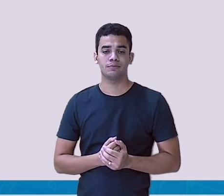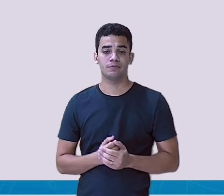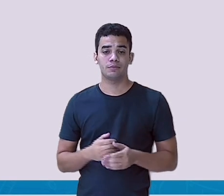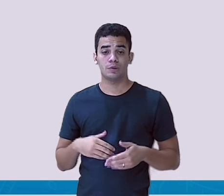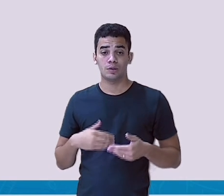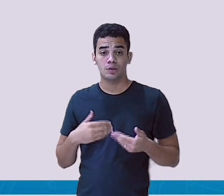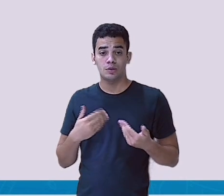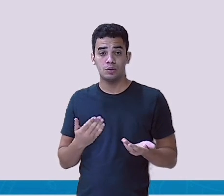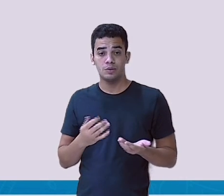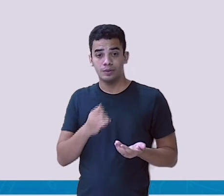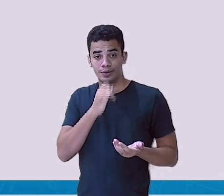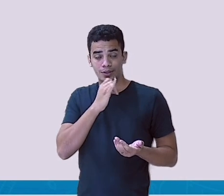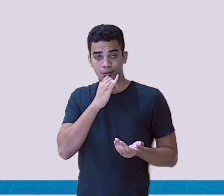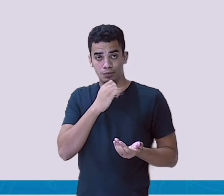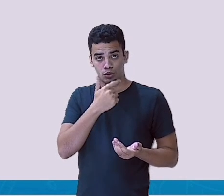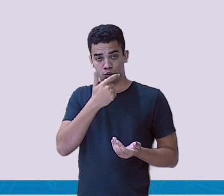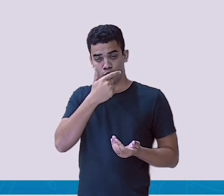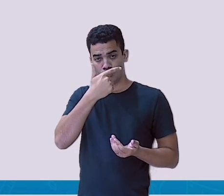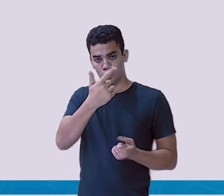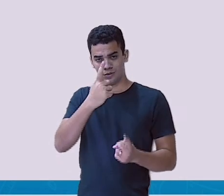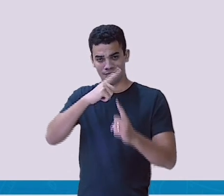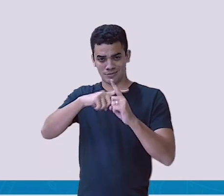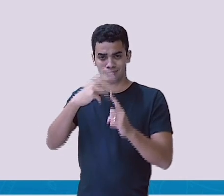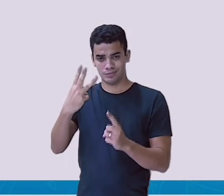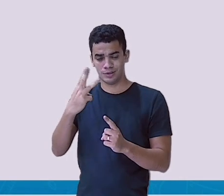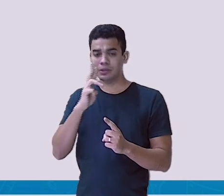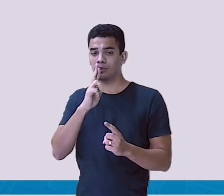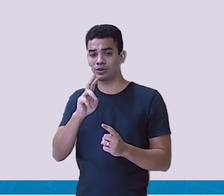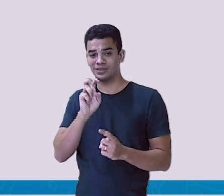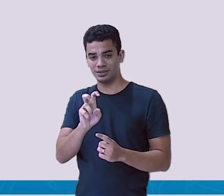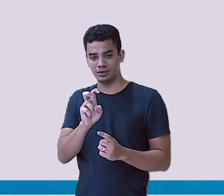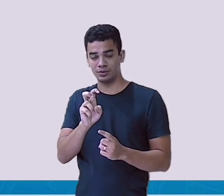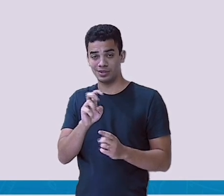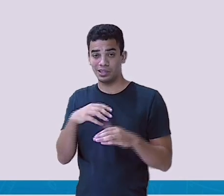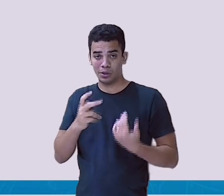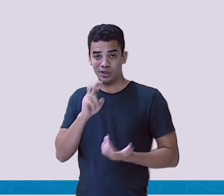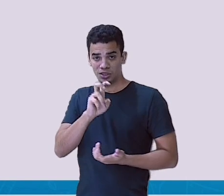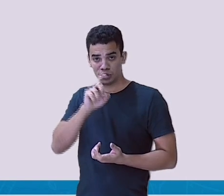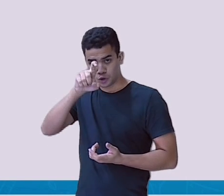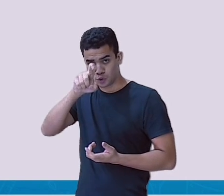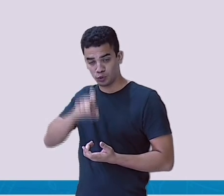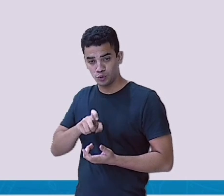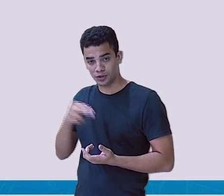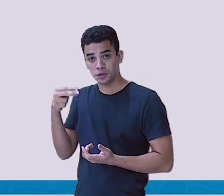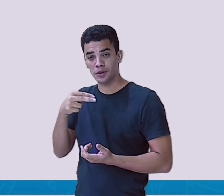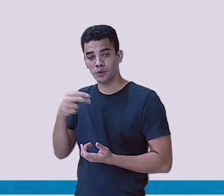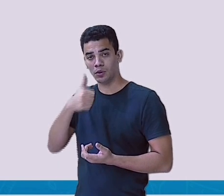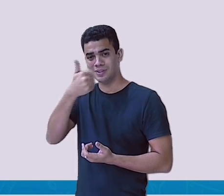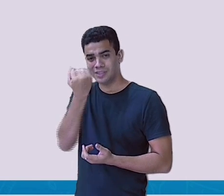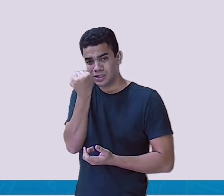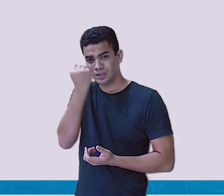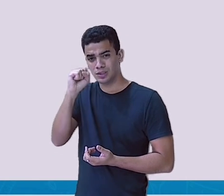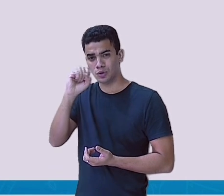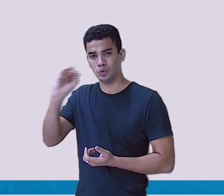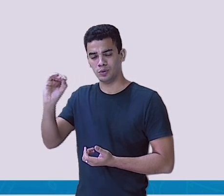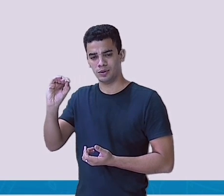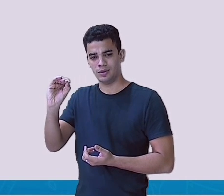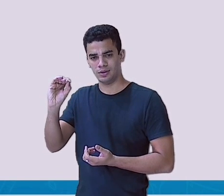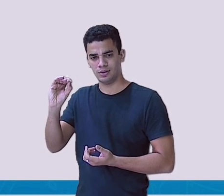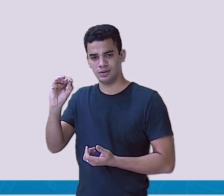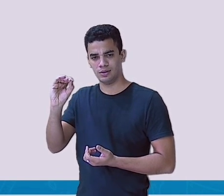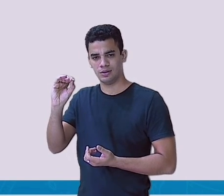2 mais 3, 5. 5x é igual a 180. O 30